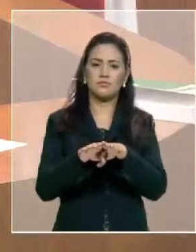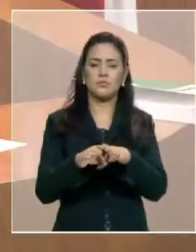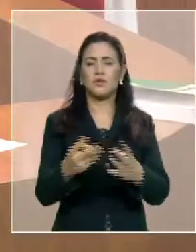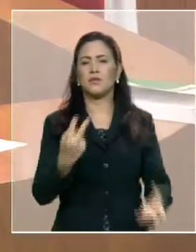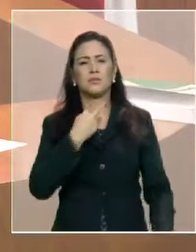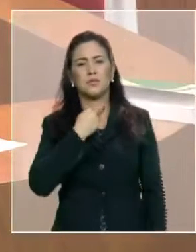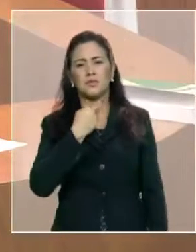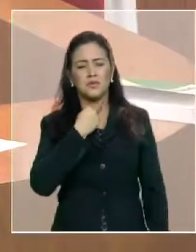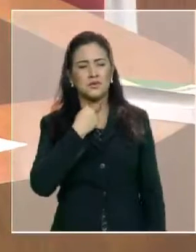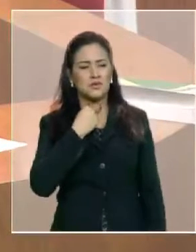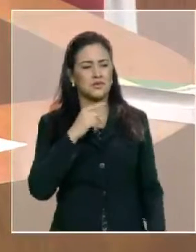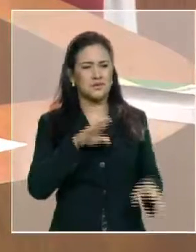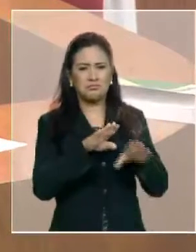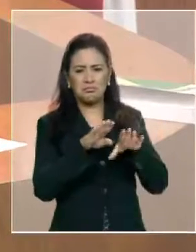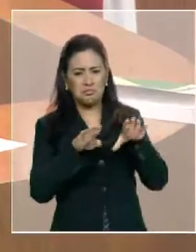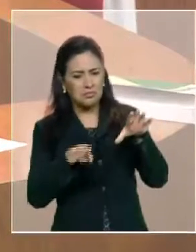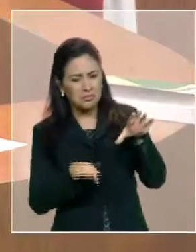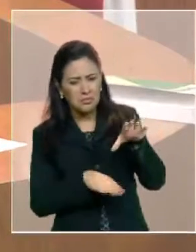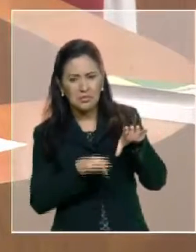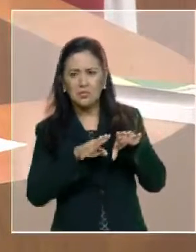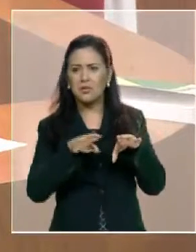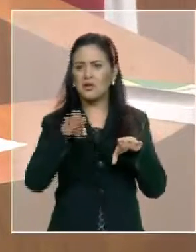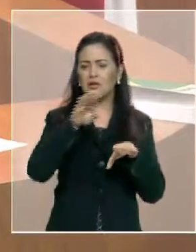forma diferente pelo Executivo.